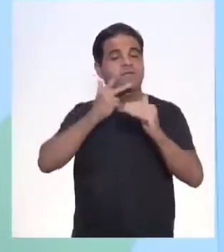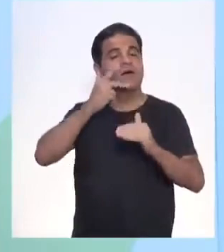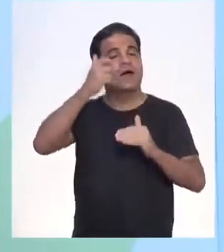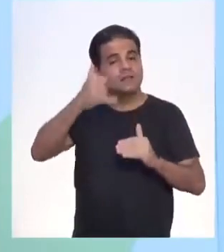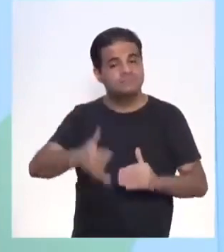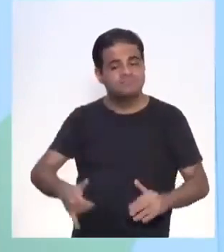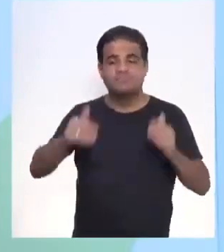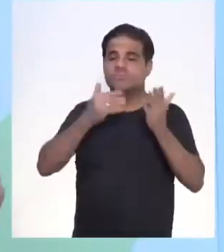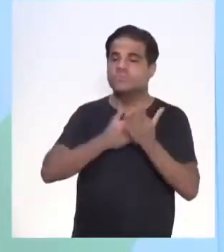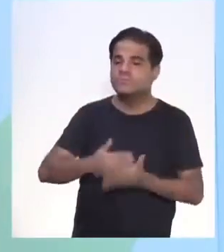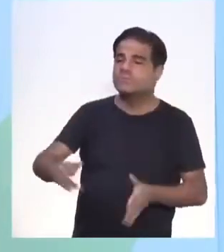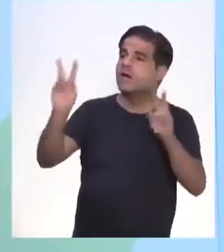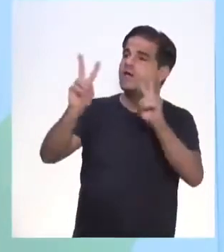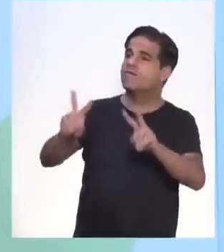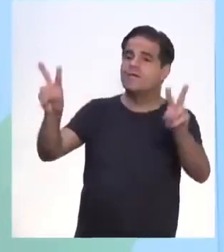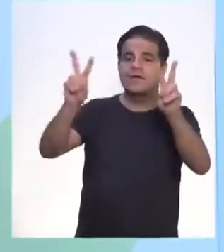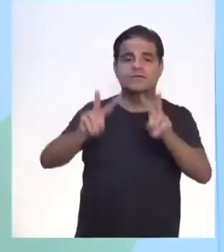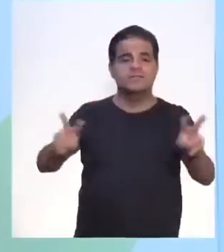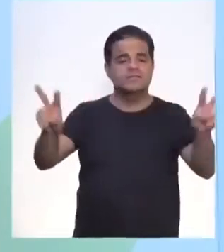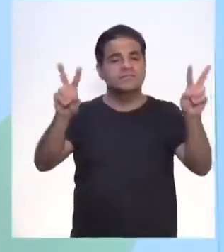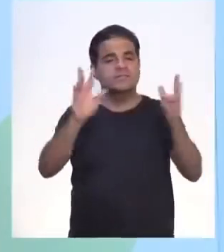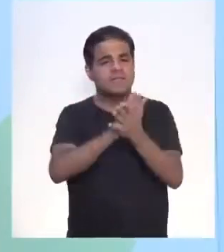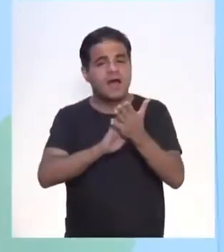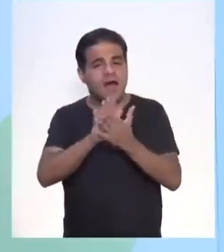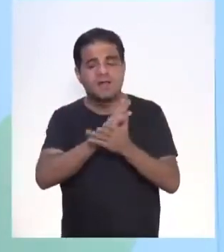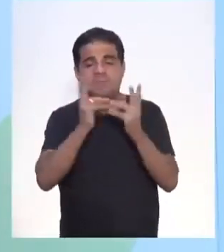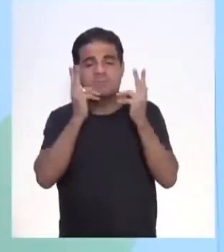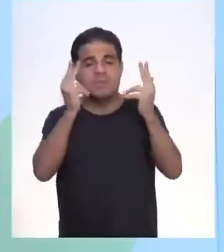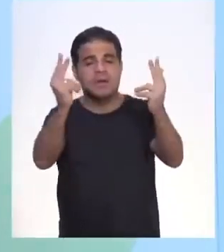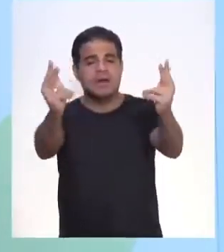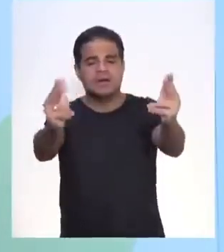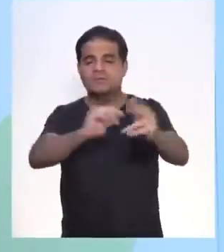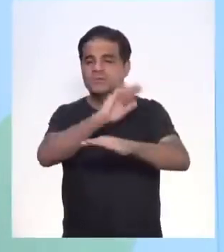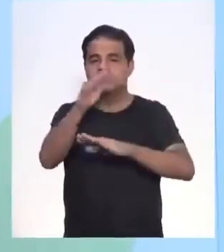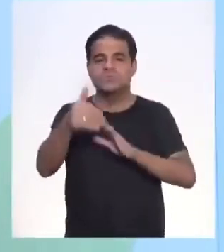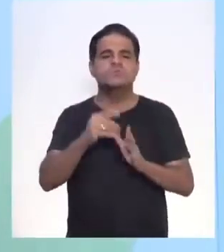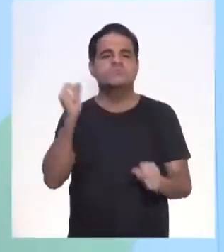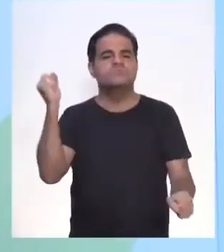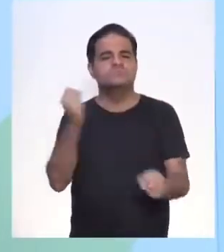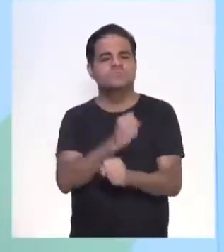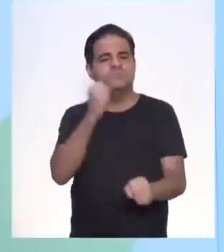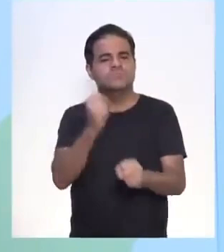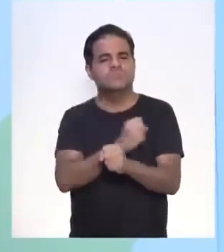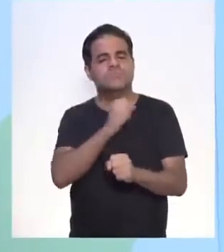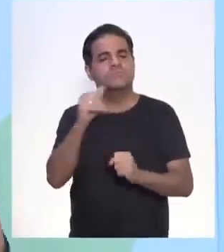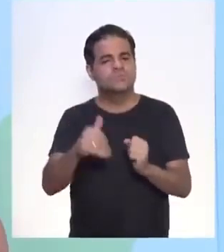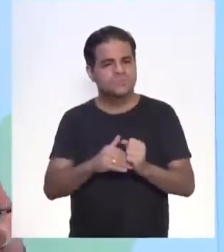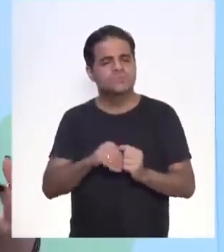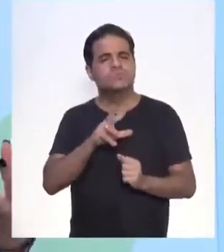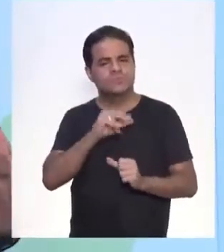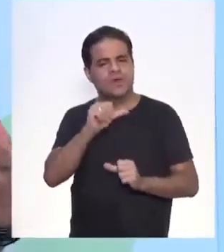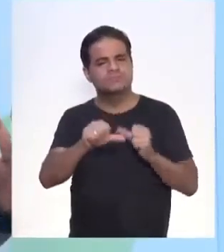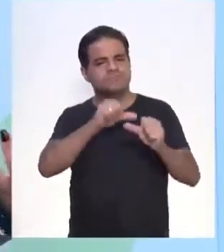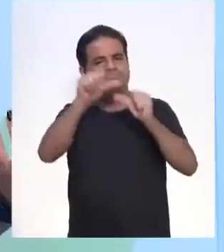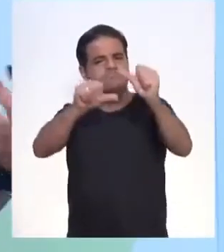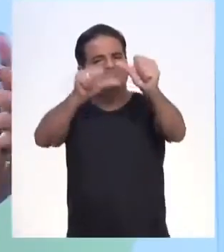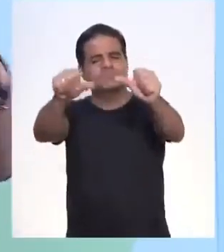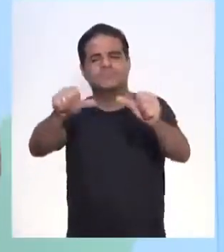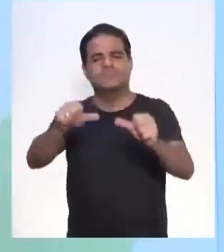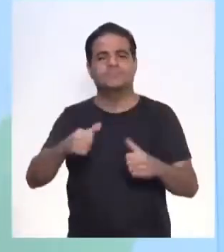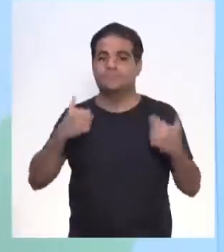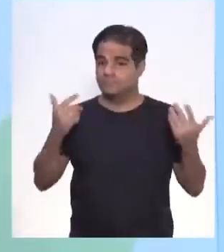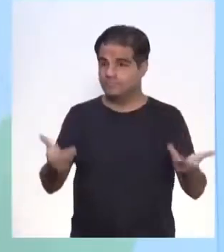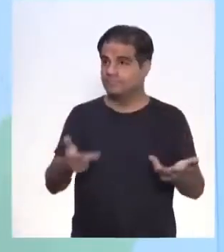onde a gente começa a olhar as coisas e fala, bom, nada é natural. Né? Tudo é uma construção. Tudo vai se modificar. Né? E não é